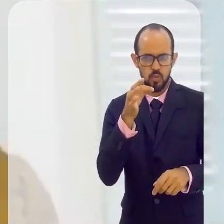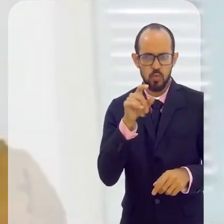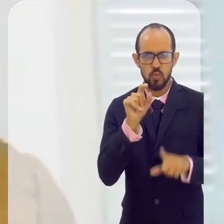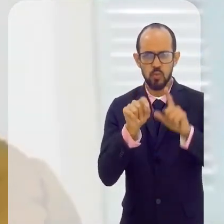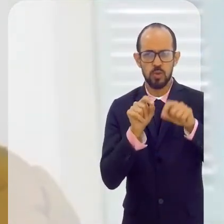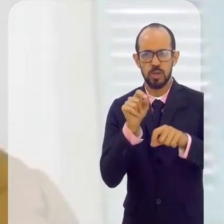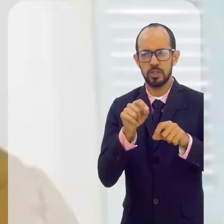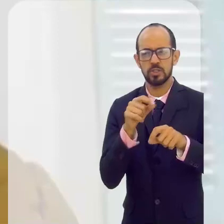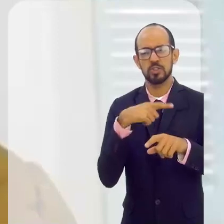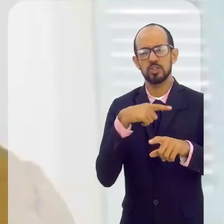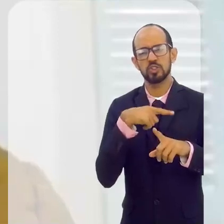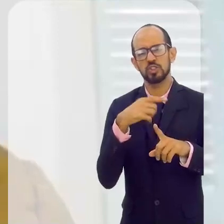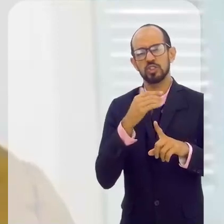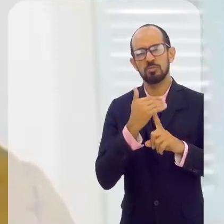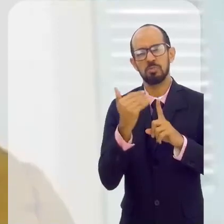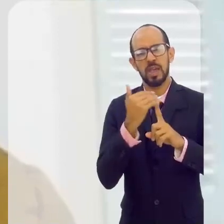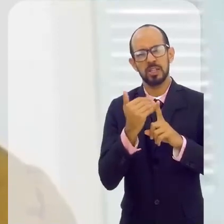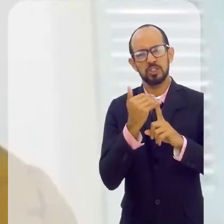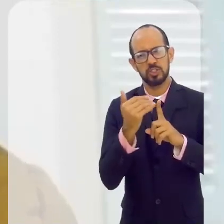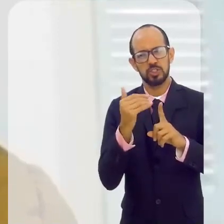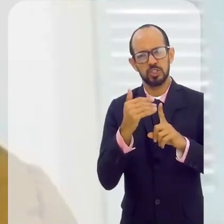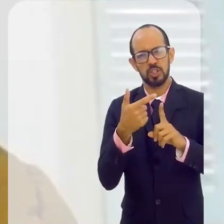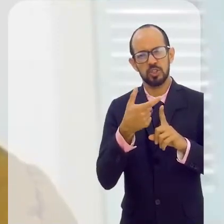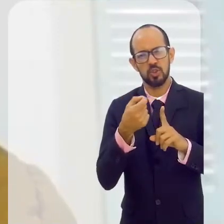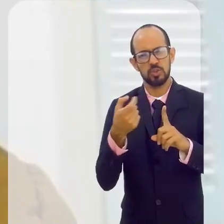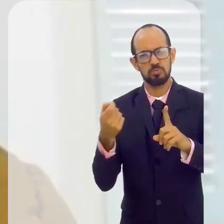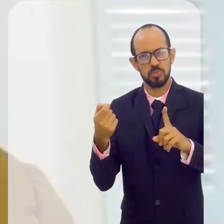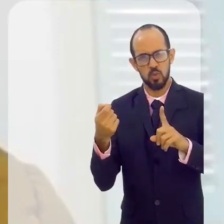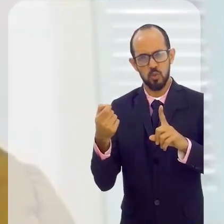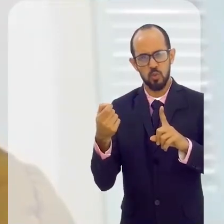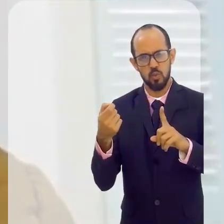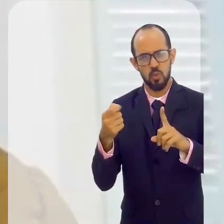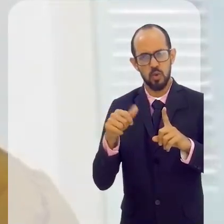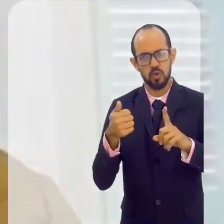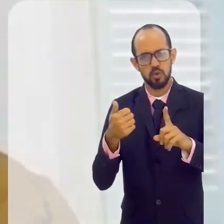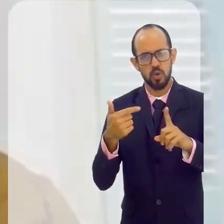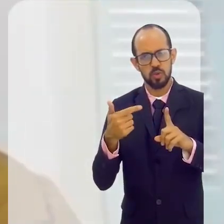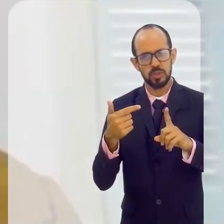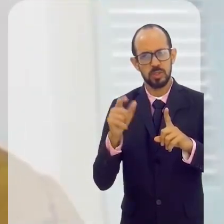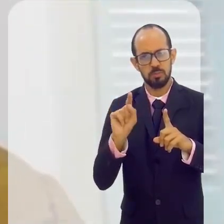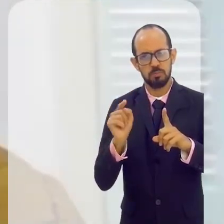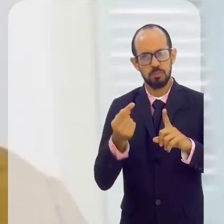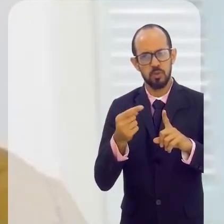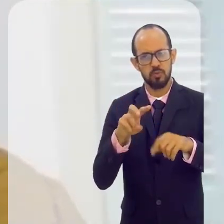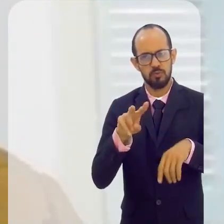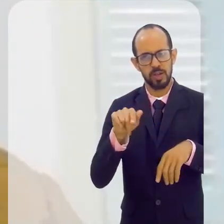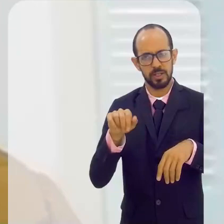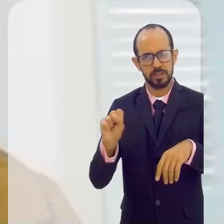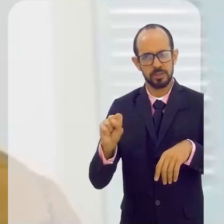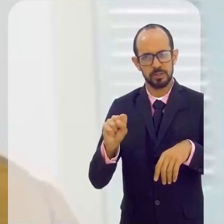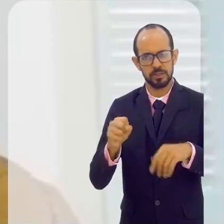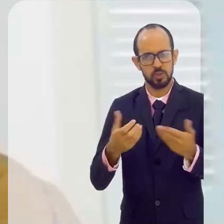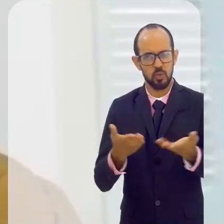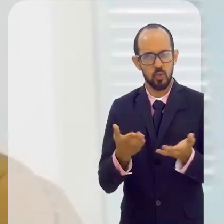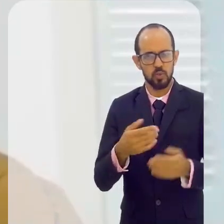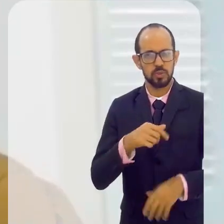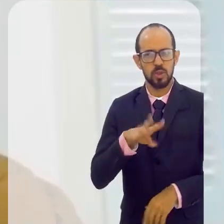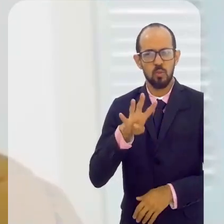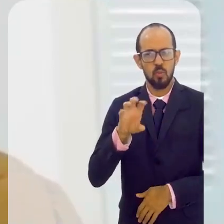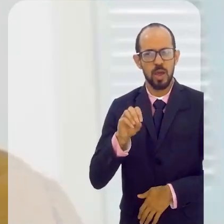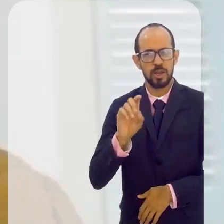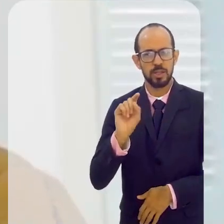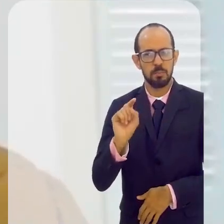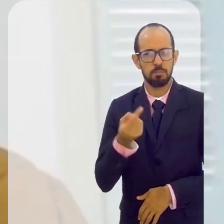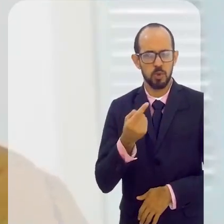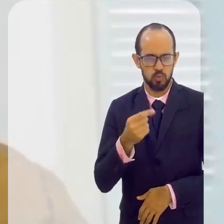né? A gente tinha, em média, né, em 2000, 12 mil vagas para medicina, e hoje a gente está chegando a